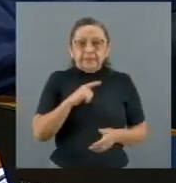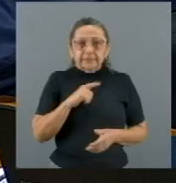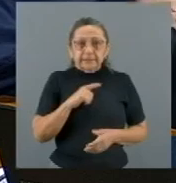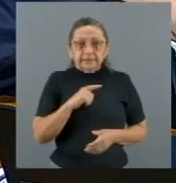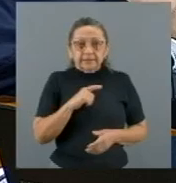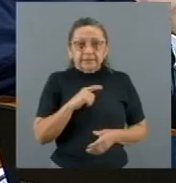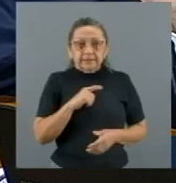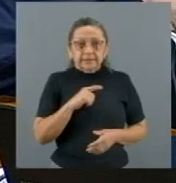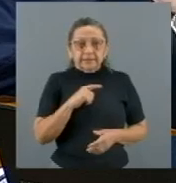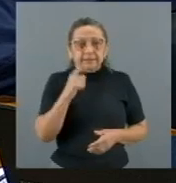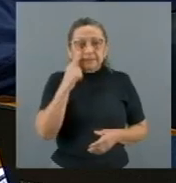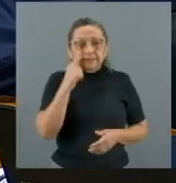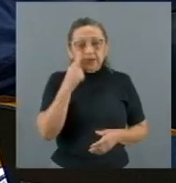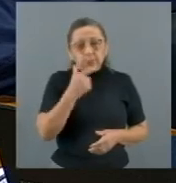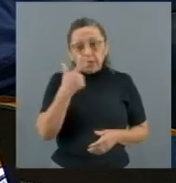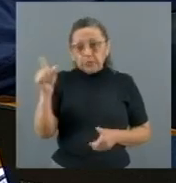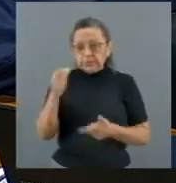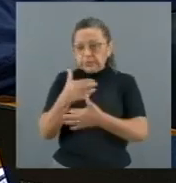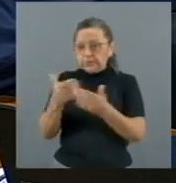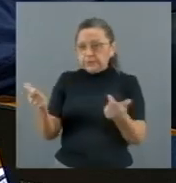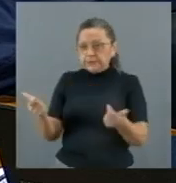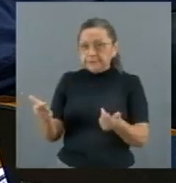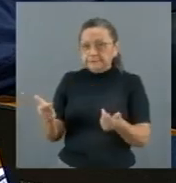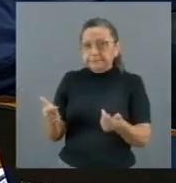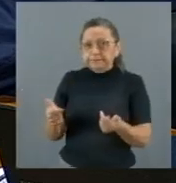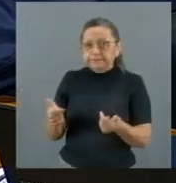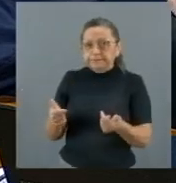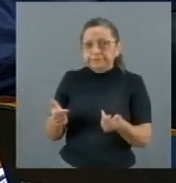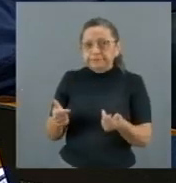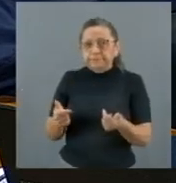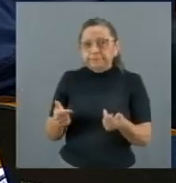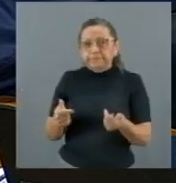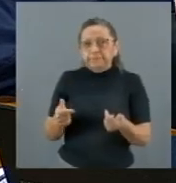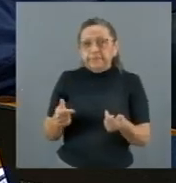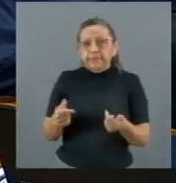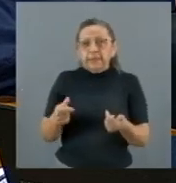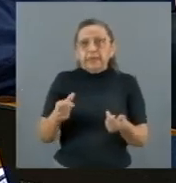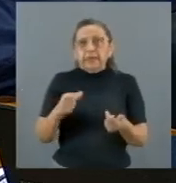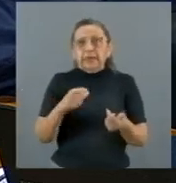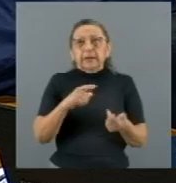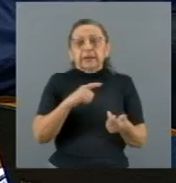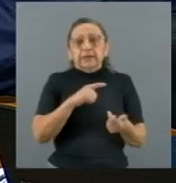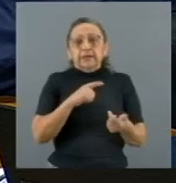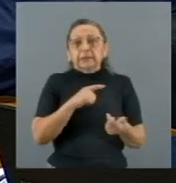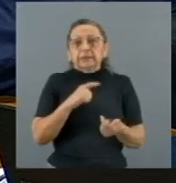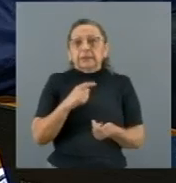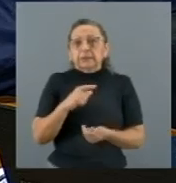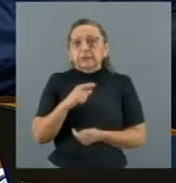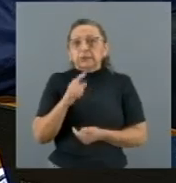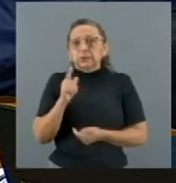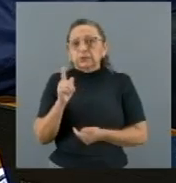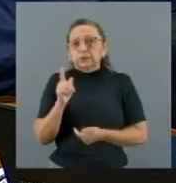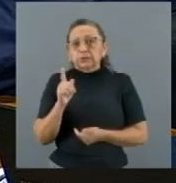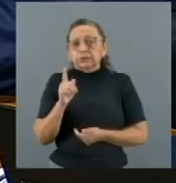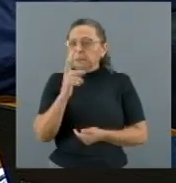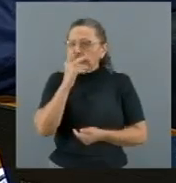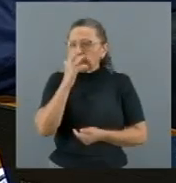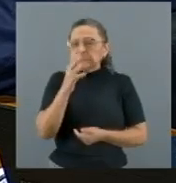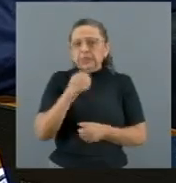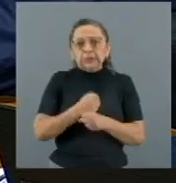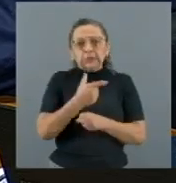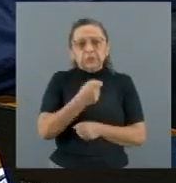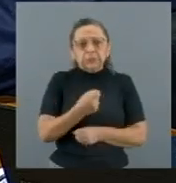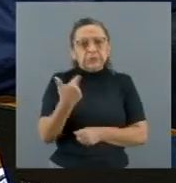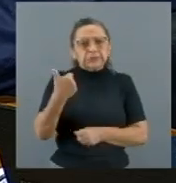rápido para não me alongar muito nessa tese. Nós temos um mecanismo que foi instituído, me parece que em 2017